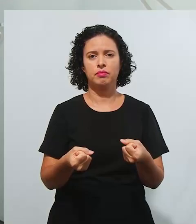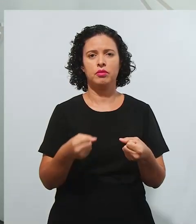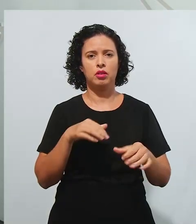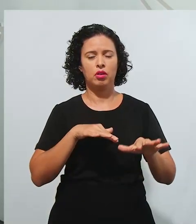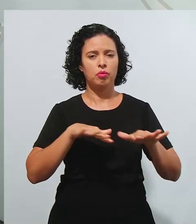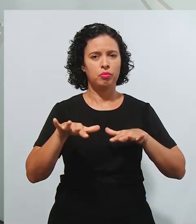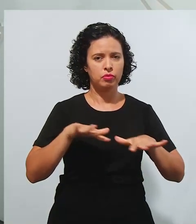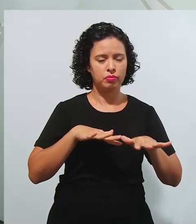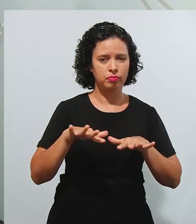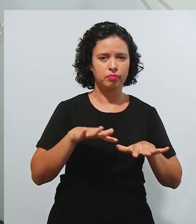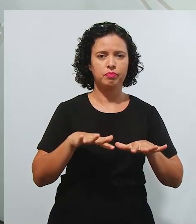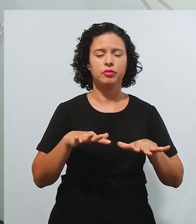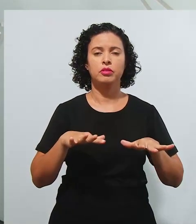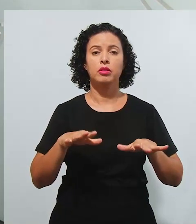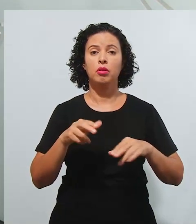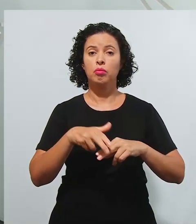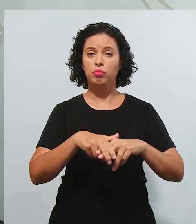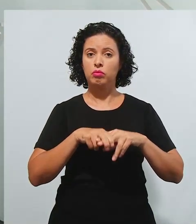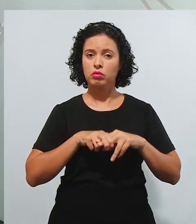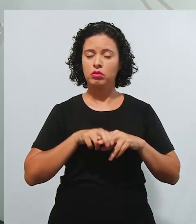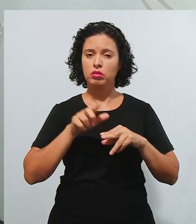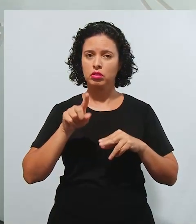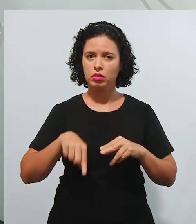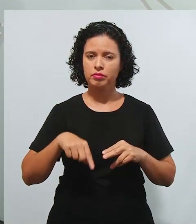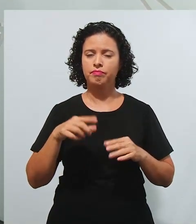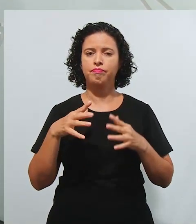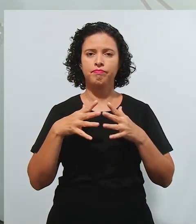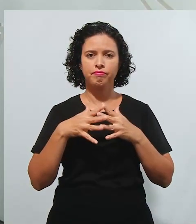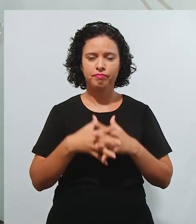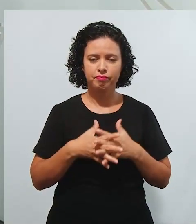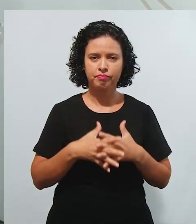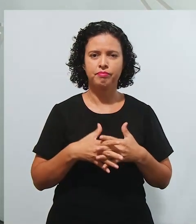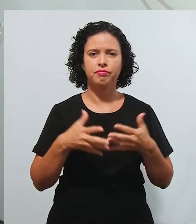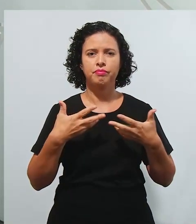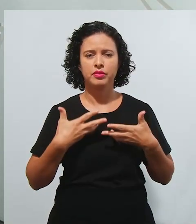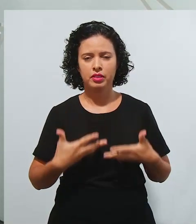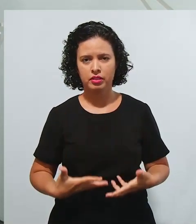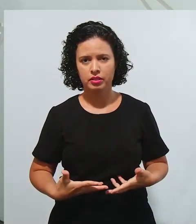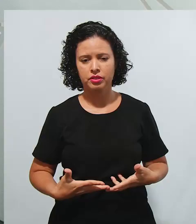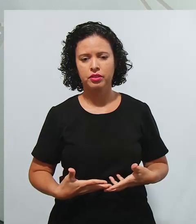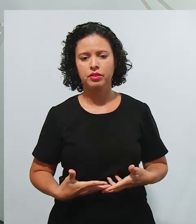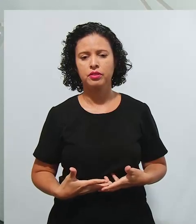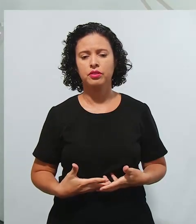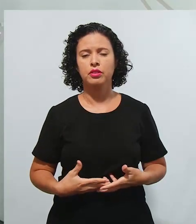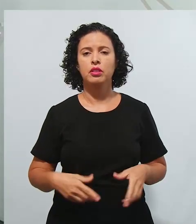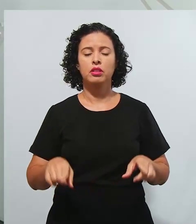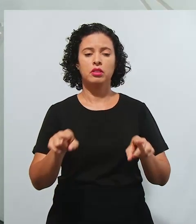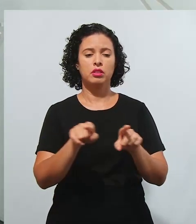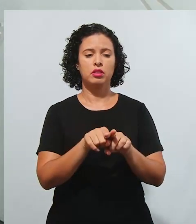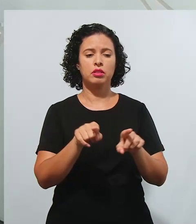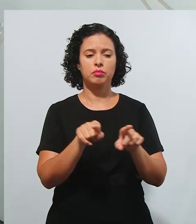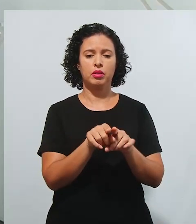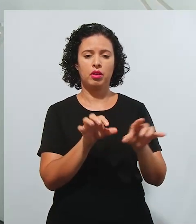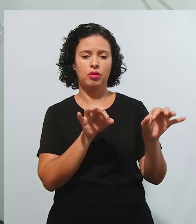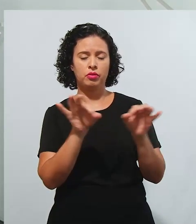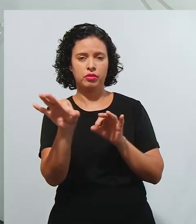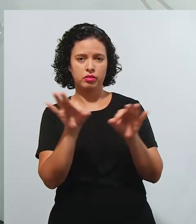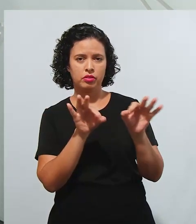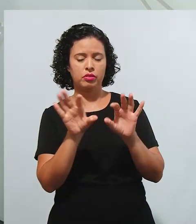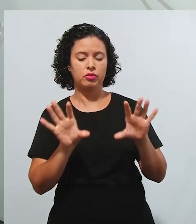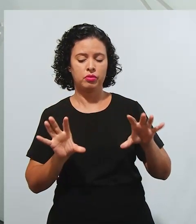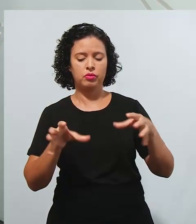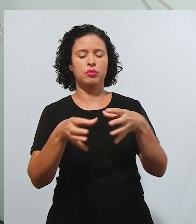pública. Por isso a gente entende que é muito complexo mesmo e desgastante. E isso justifica a organização dos